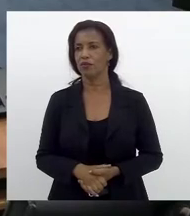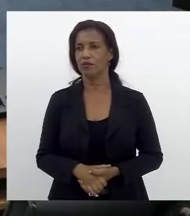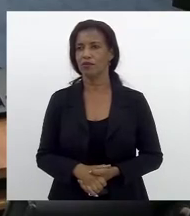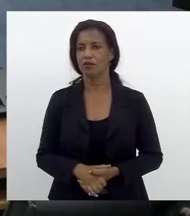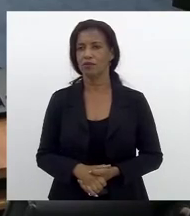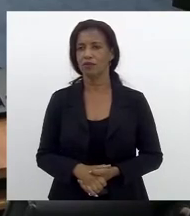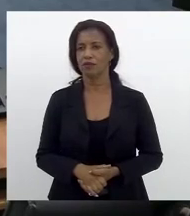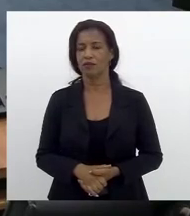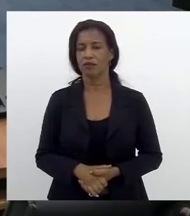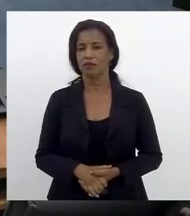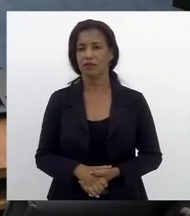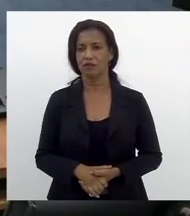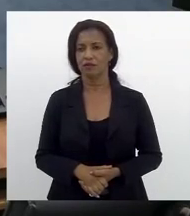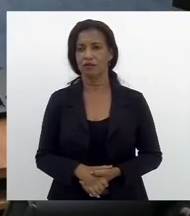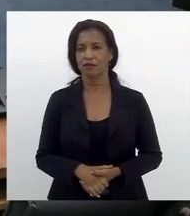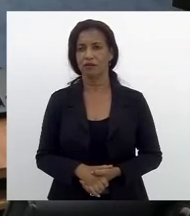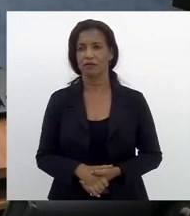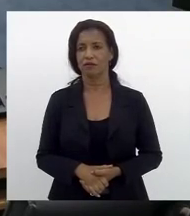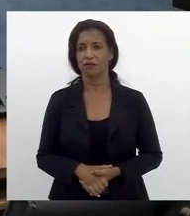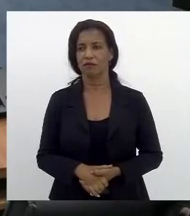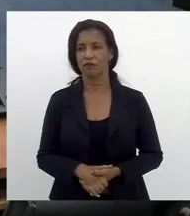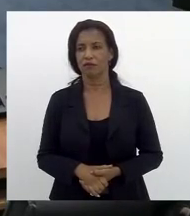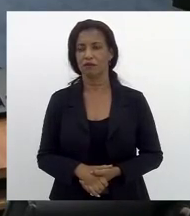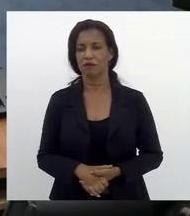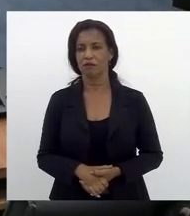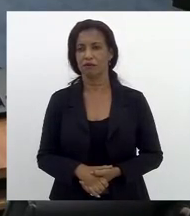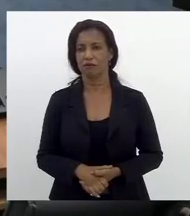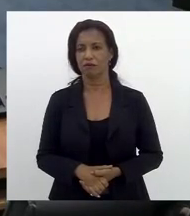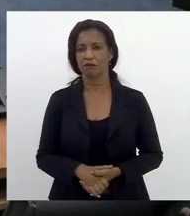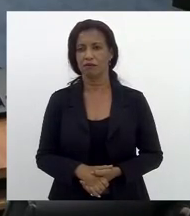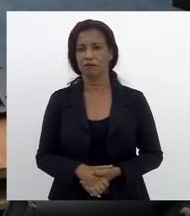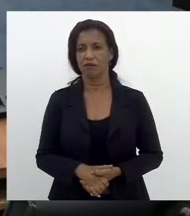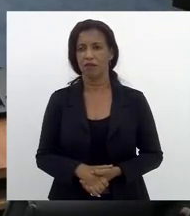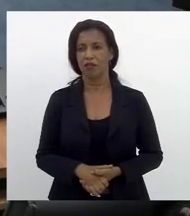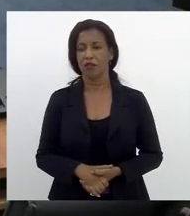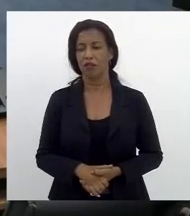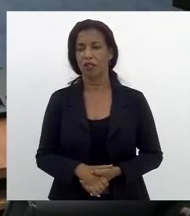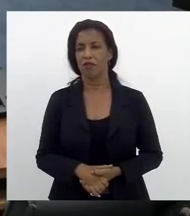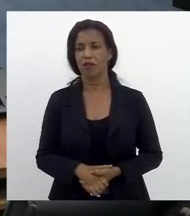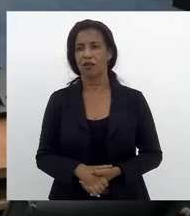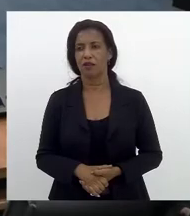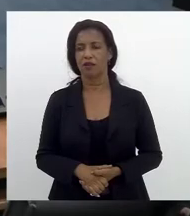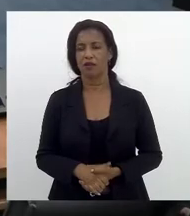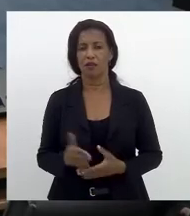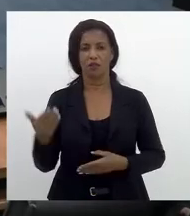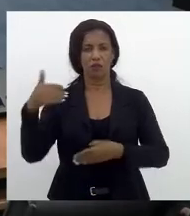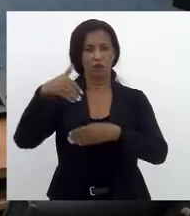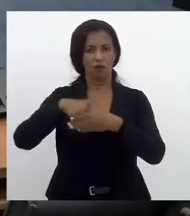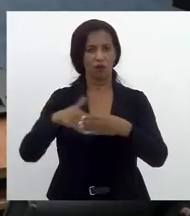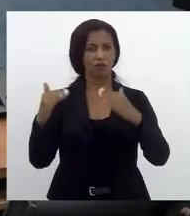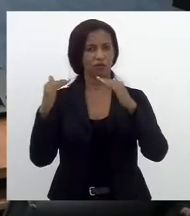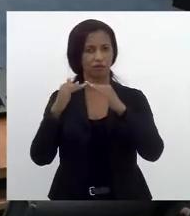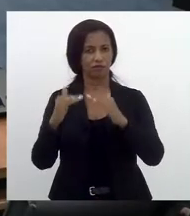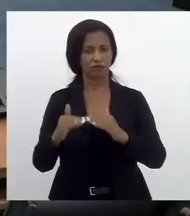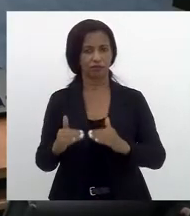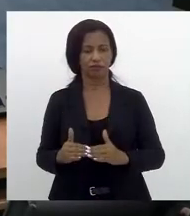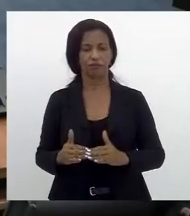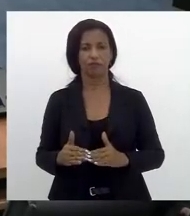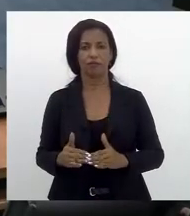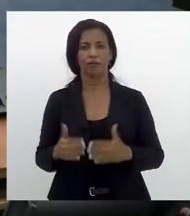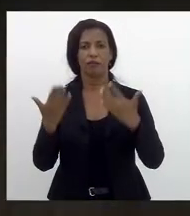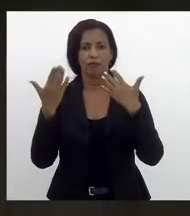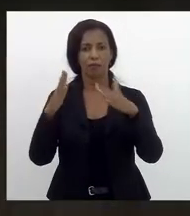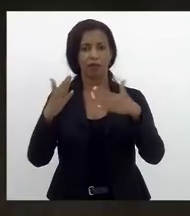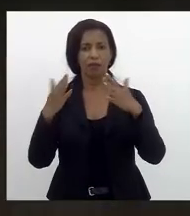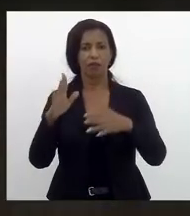E Meu voto é favorável, presidente.